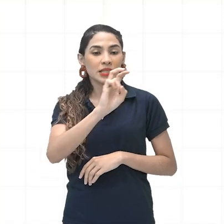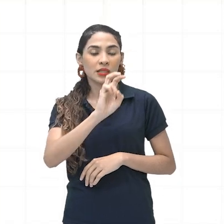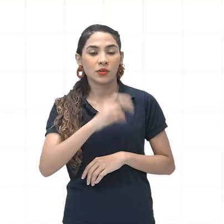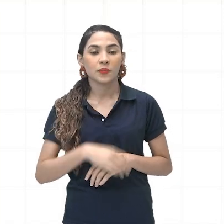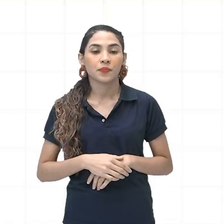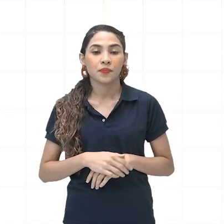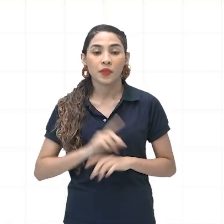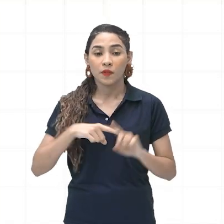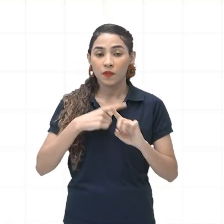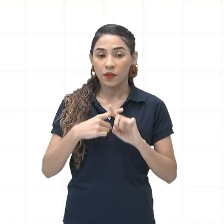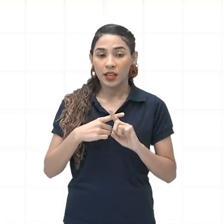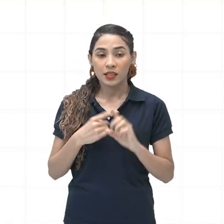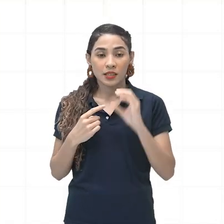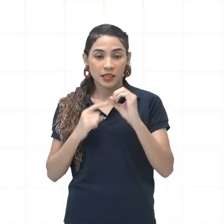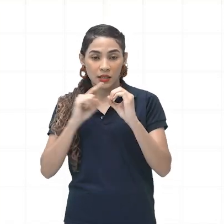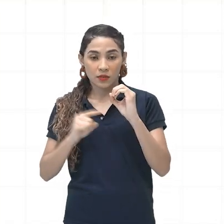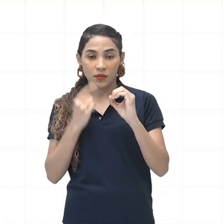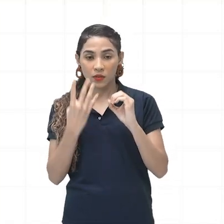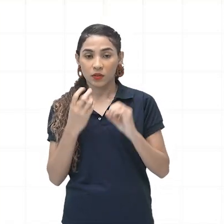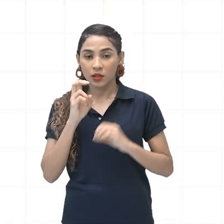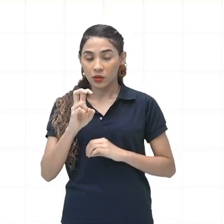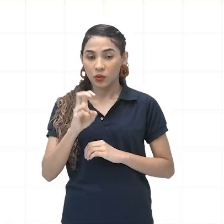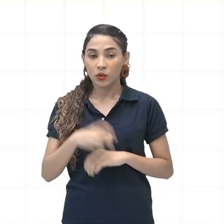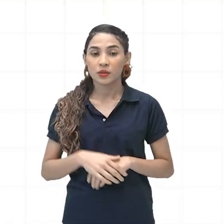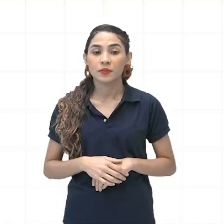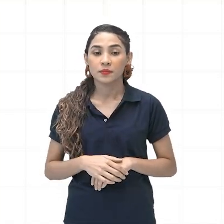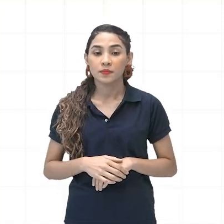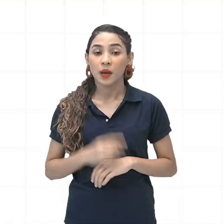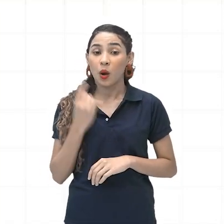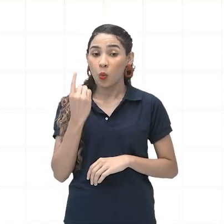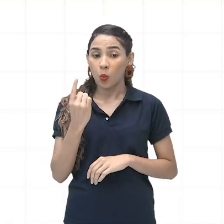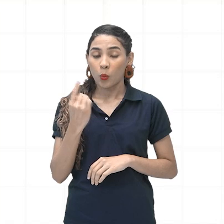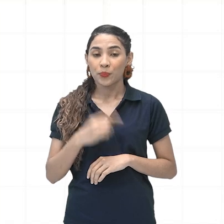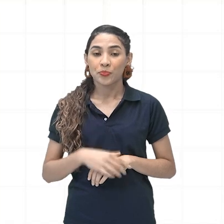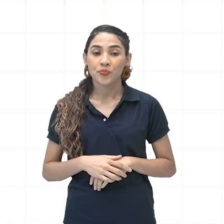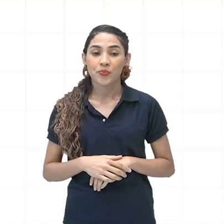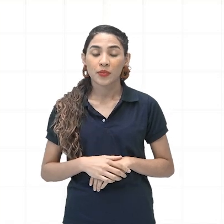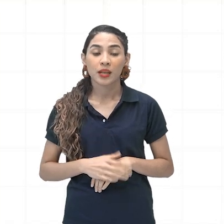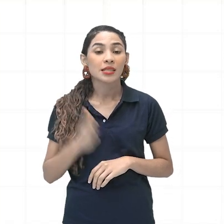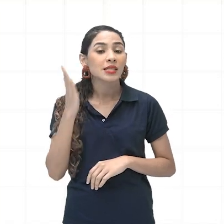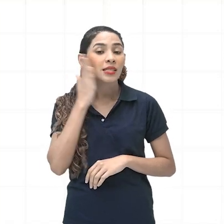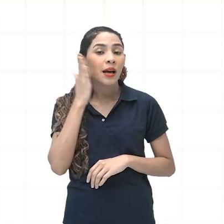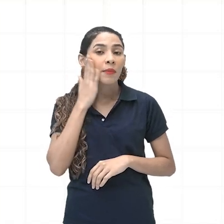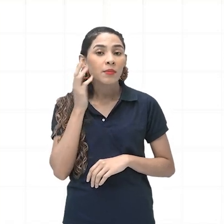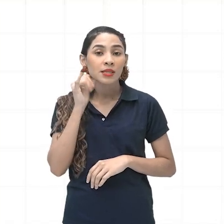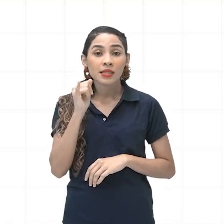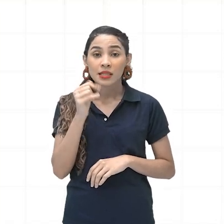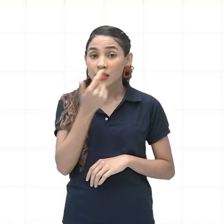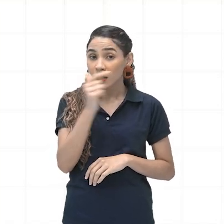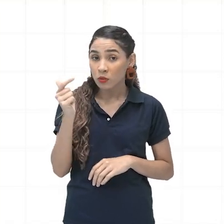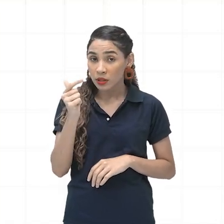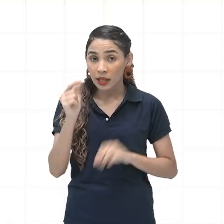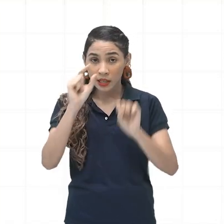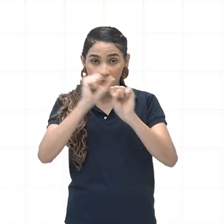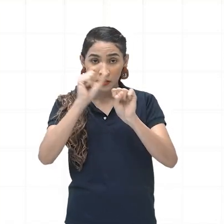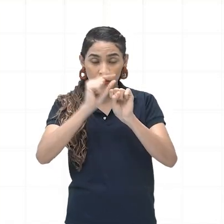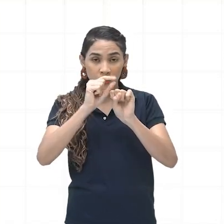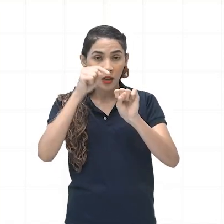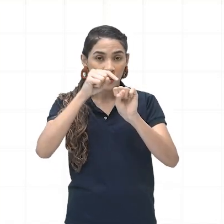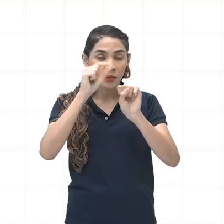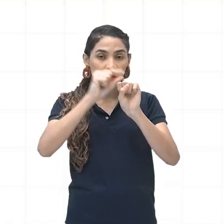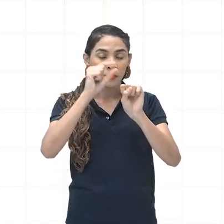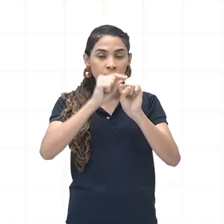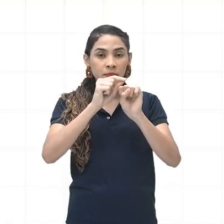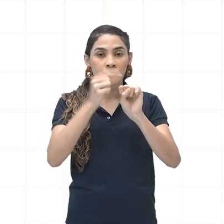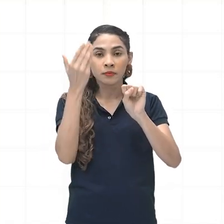multiplicando 42 centésimos elevado a 1, né? Nós sabemos que quando nós não temos um